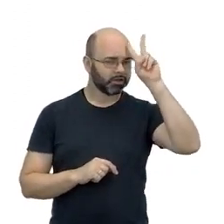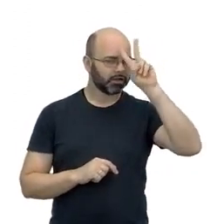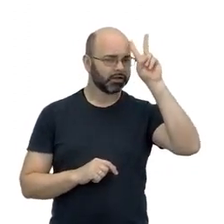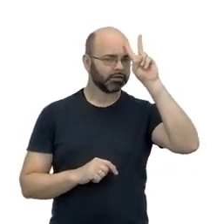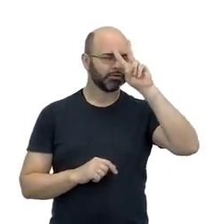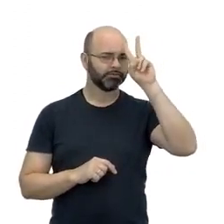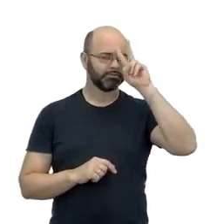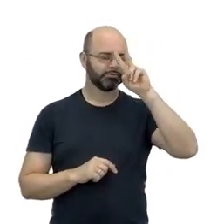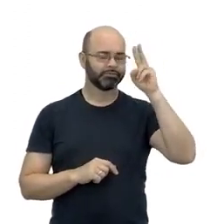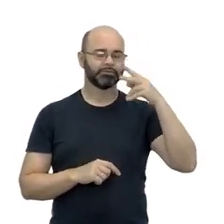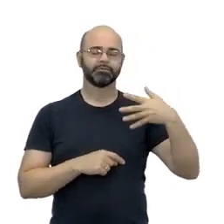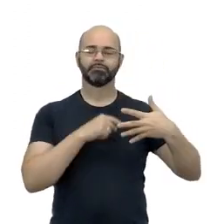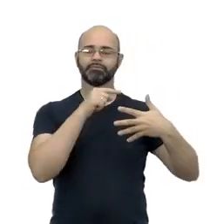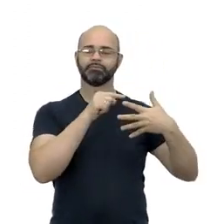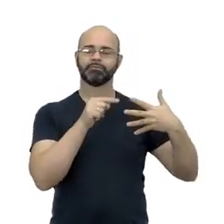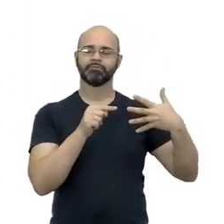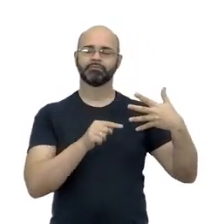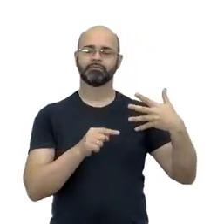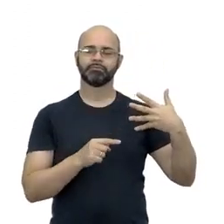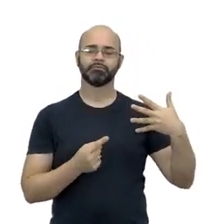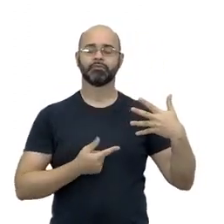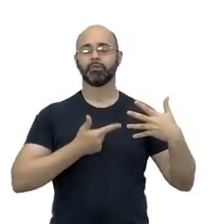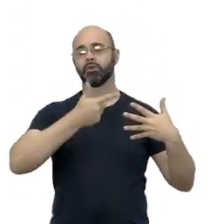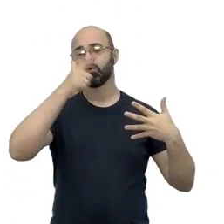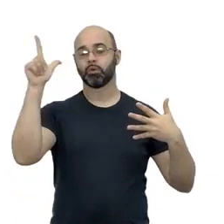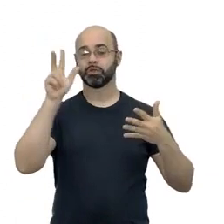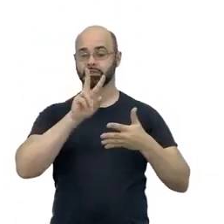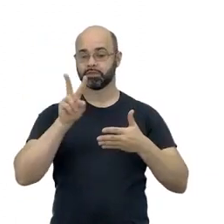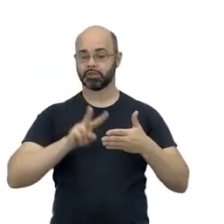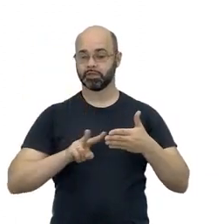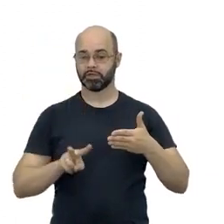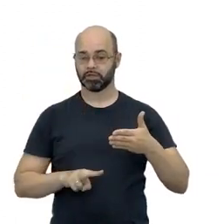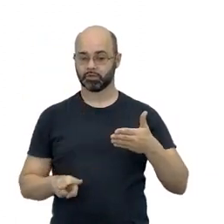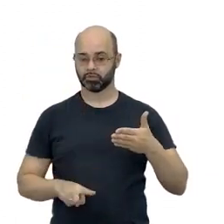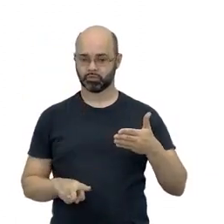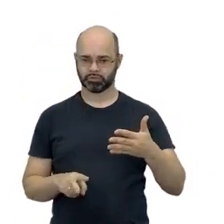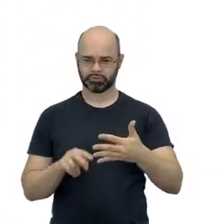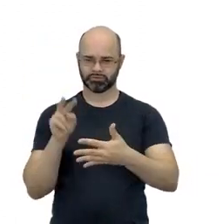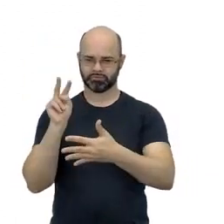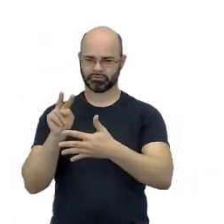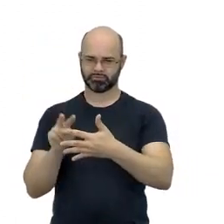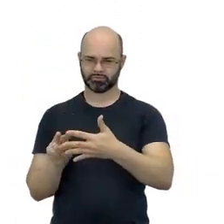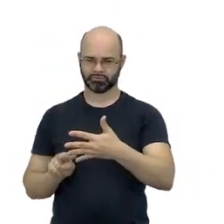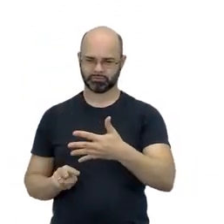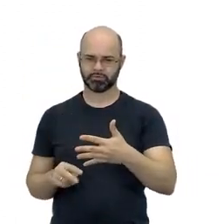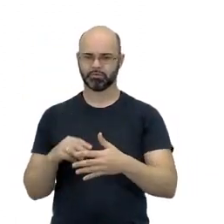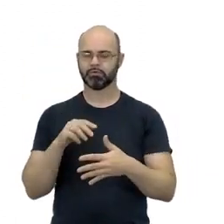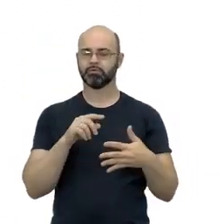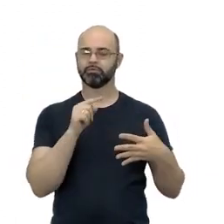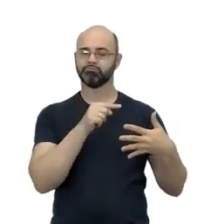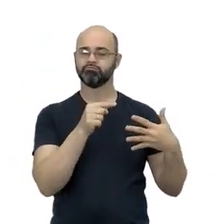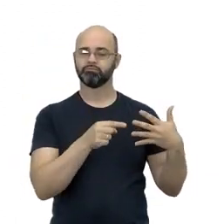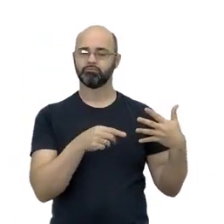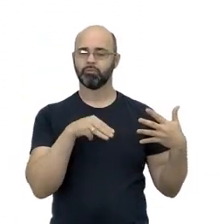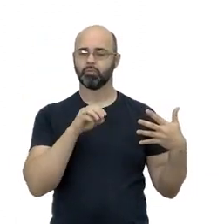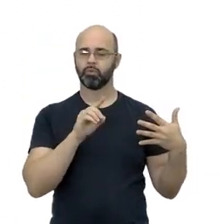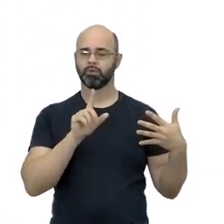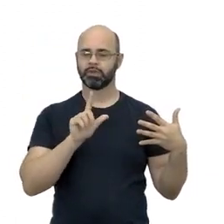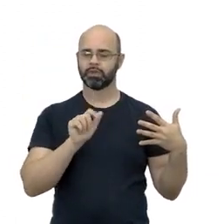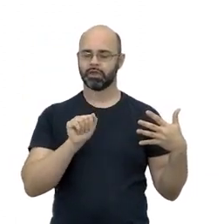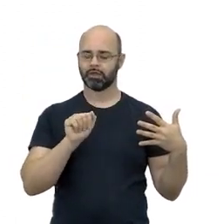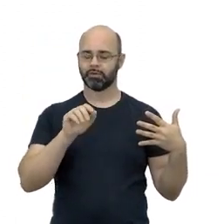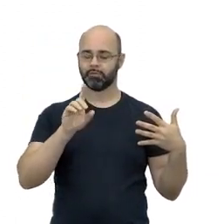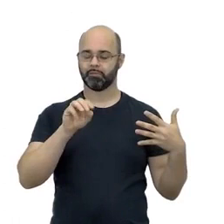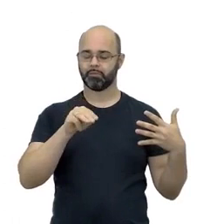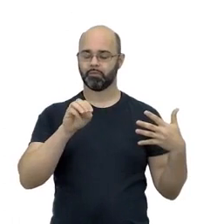outras modalidades leitoras que também devem ser propostas por vocês ao longo